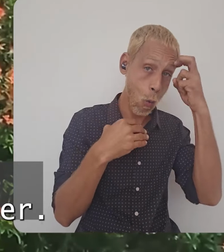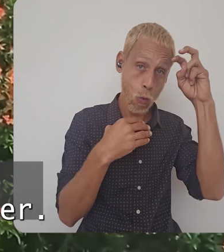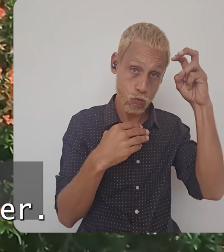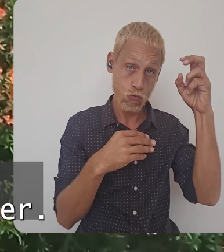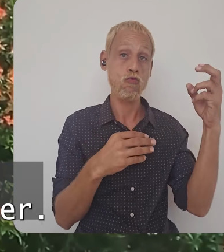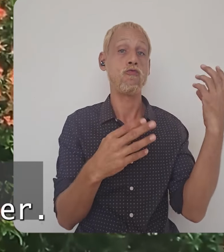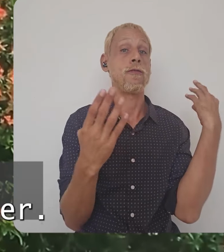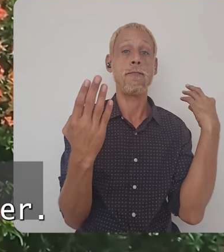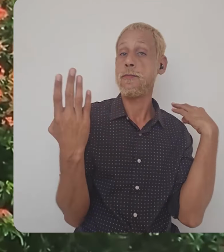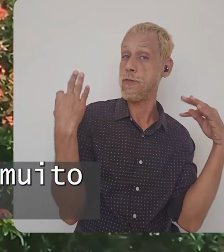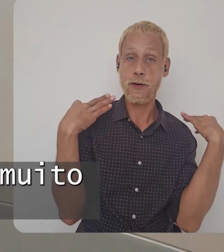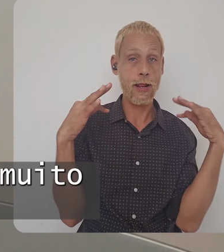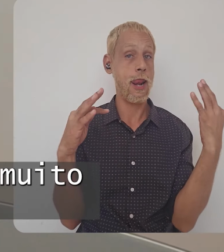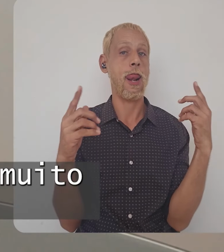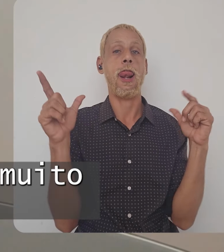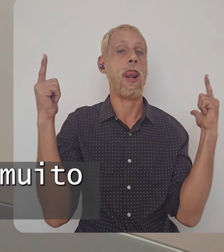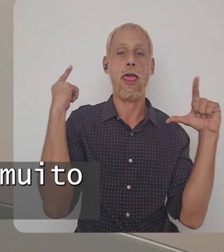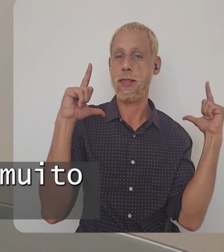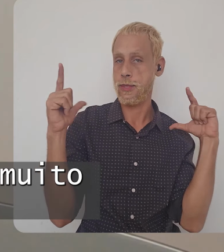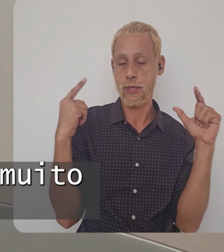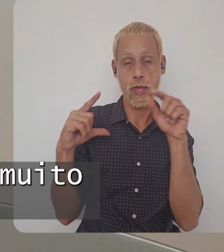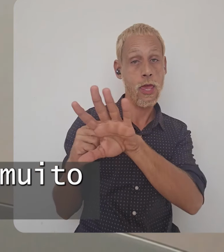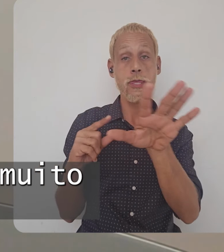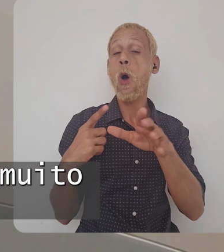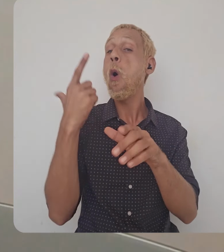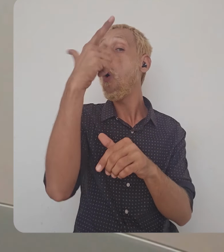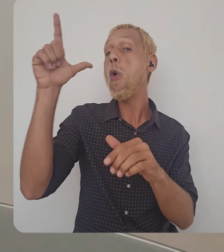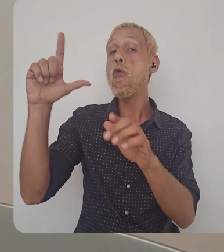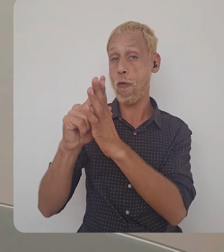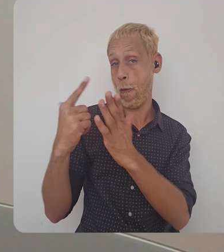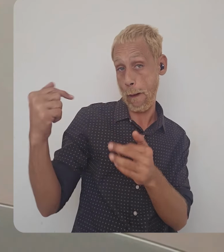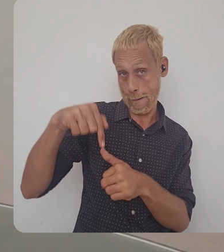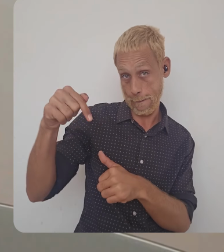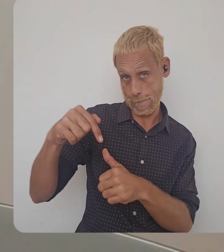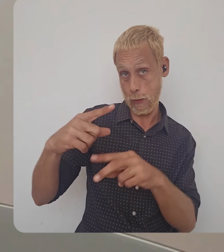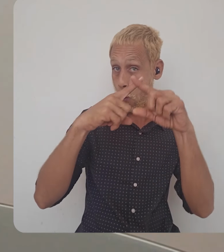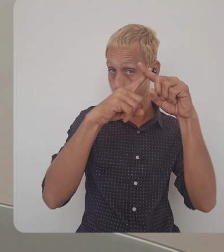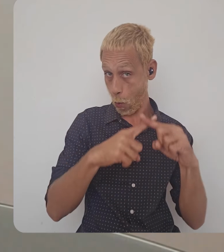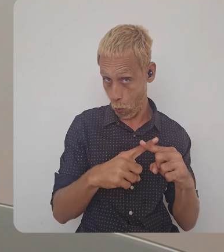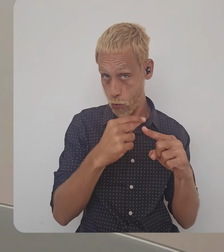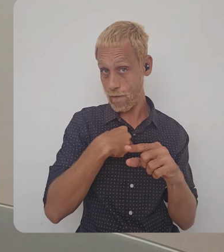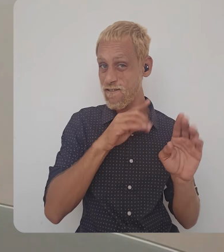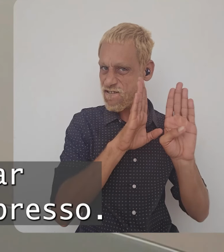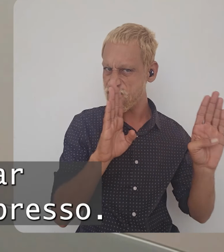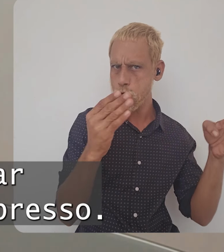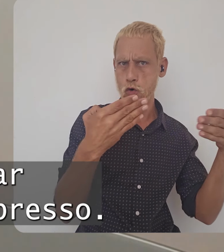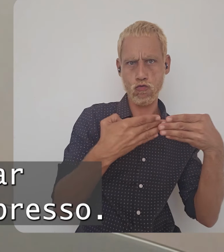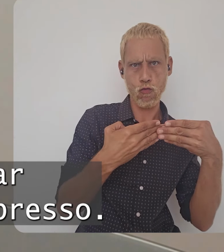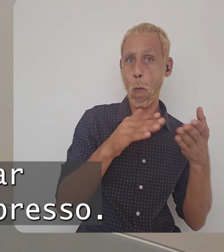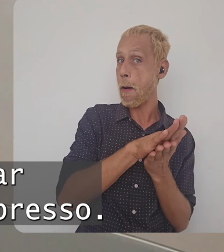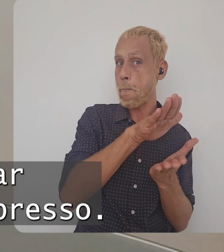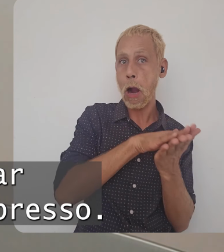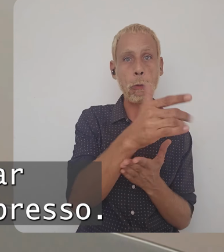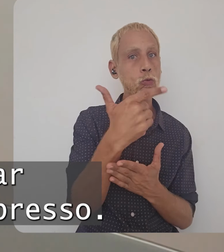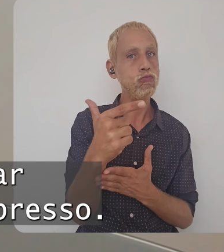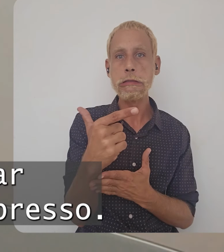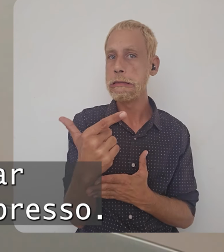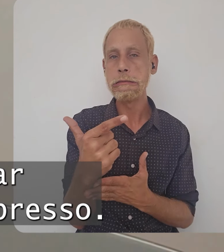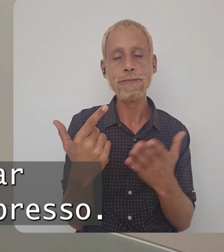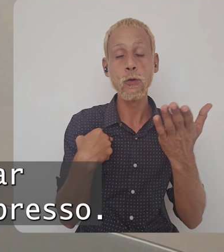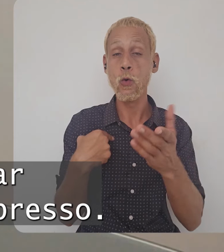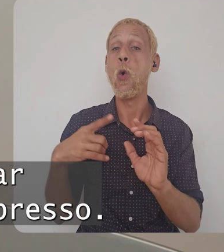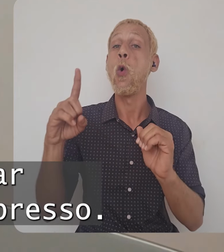em cultura e diversão e lazer. O Carlos Frederico Vital tomou uma decisão muito forte. Enquanto outros jornais concorrentes aqui em Pernambuco, o principal concorrente chegou a fechar o